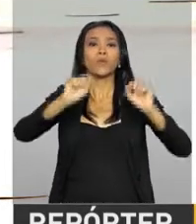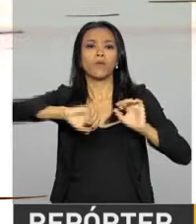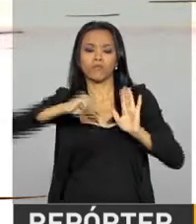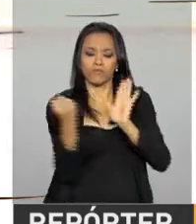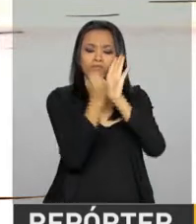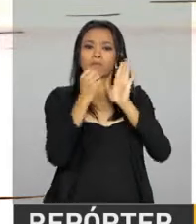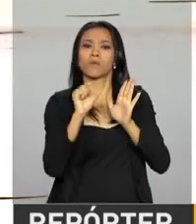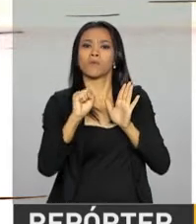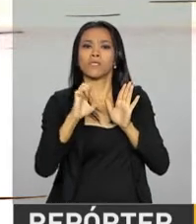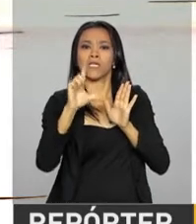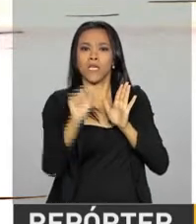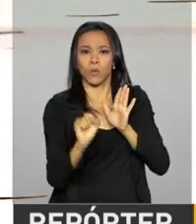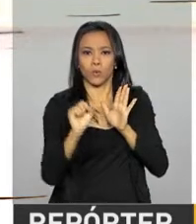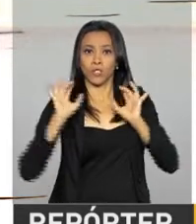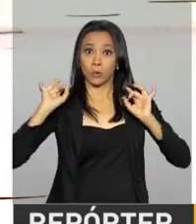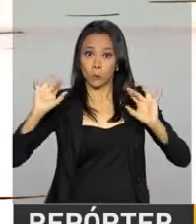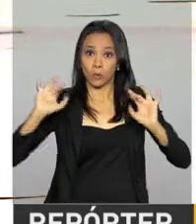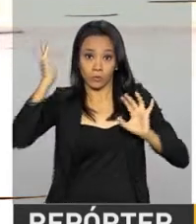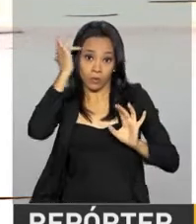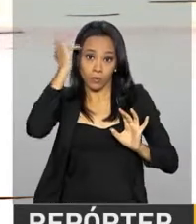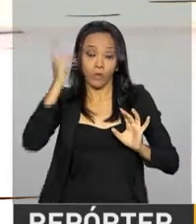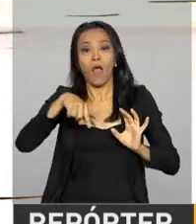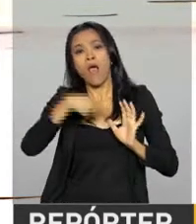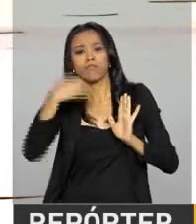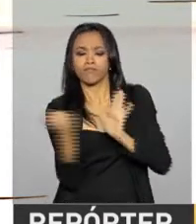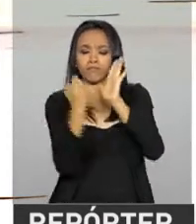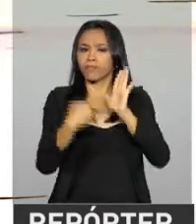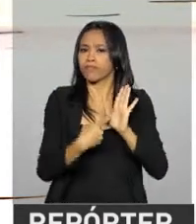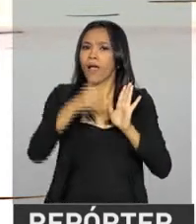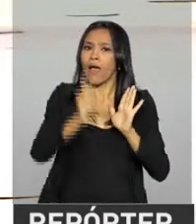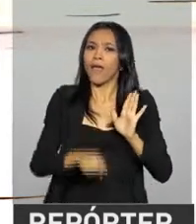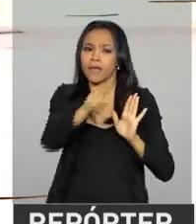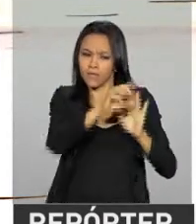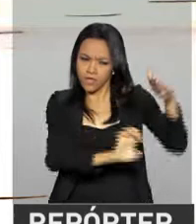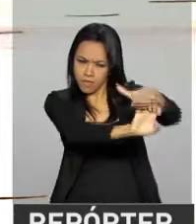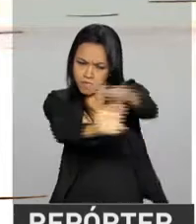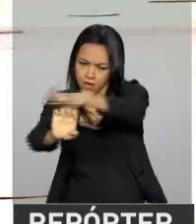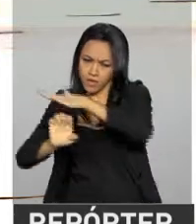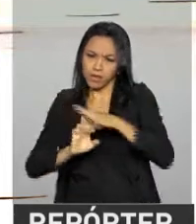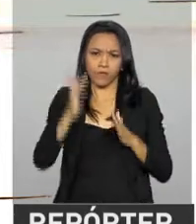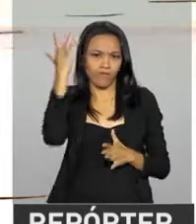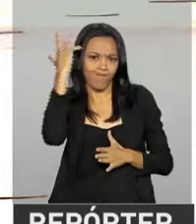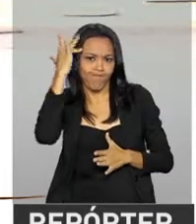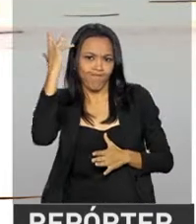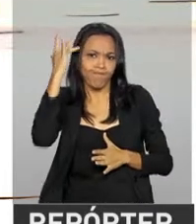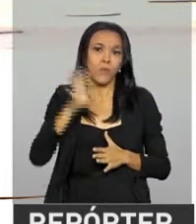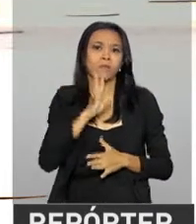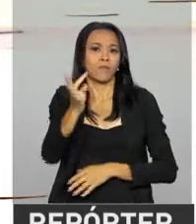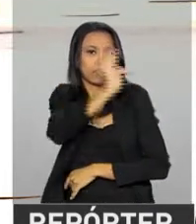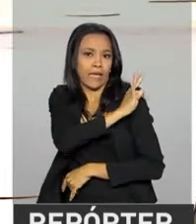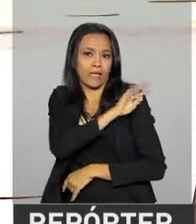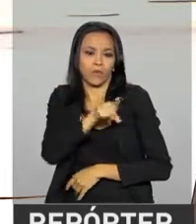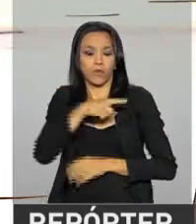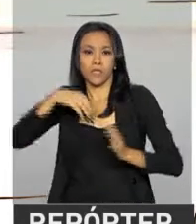para projetos de infraestrutura. Essa certificação vai ser feita por empresas com capacidade técnica habilitadas pelo